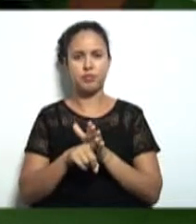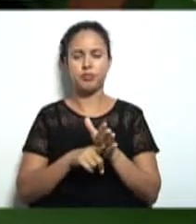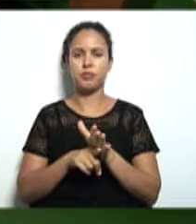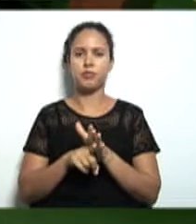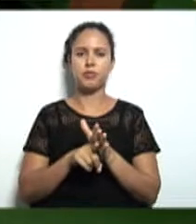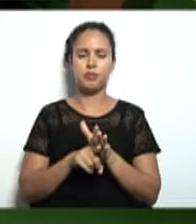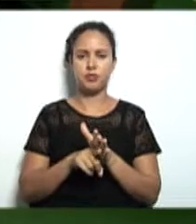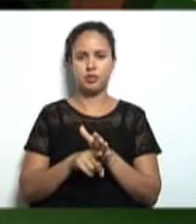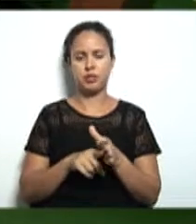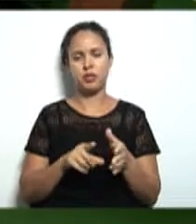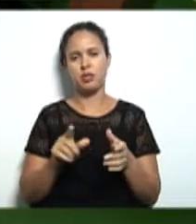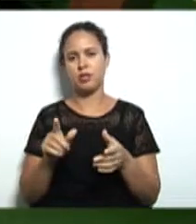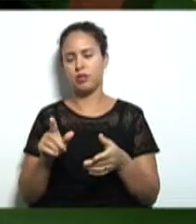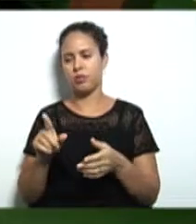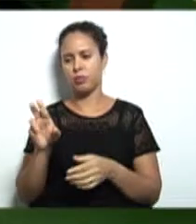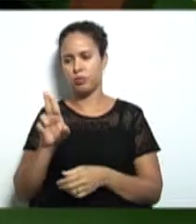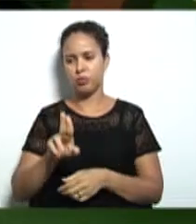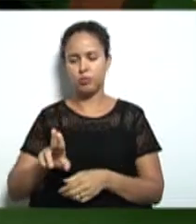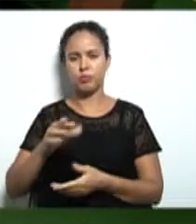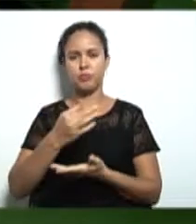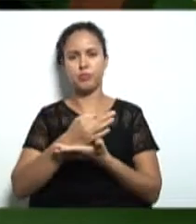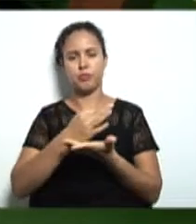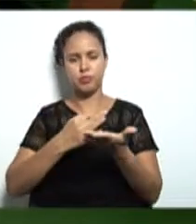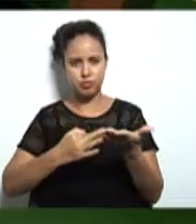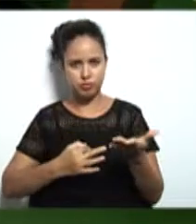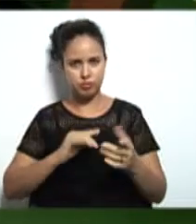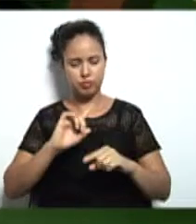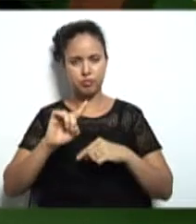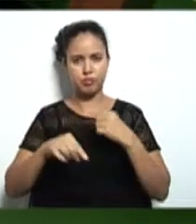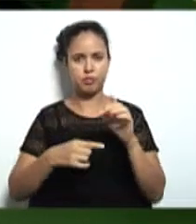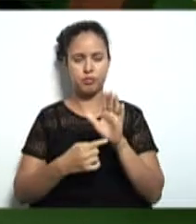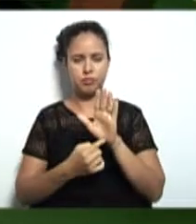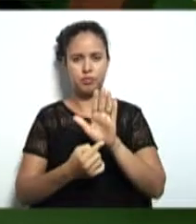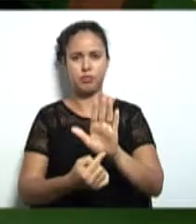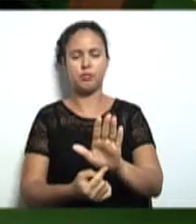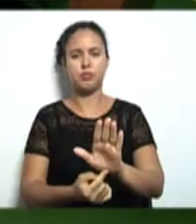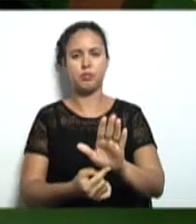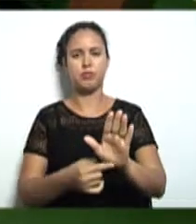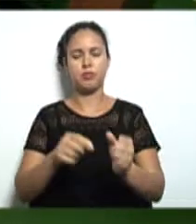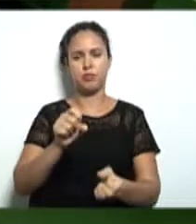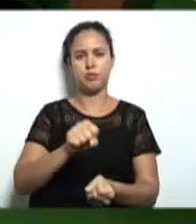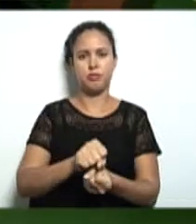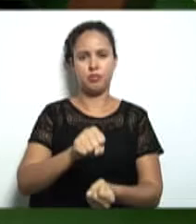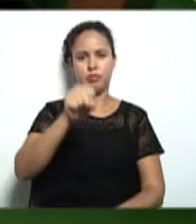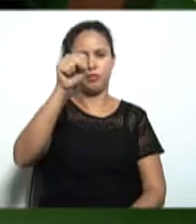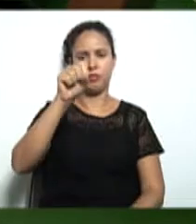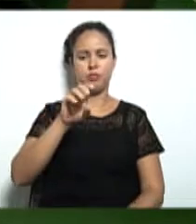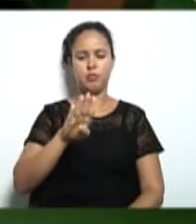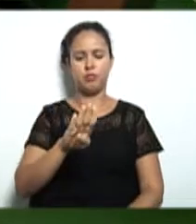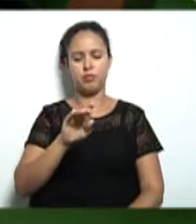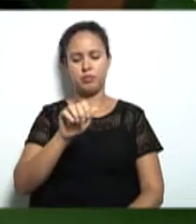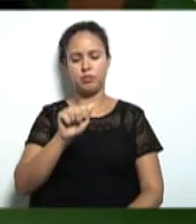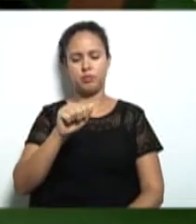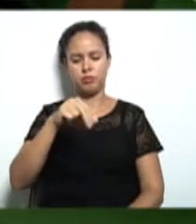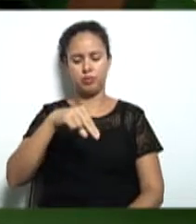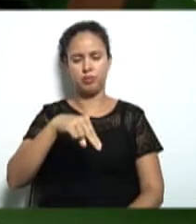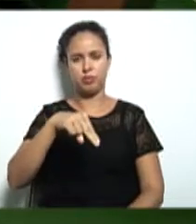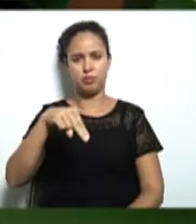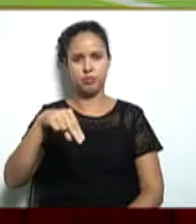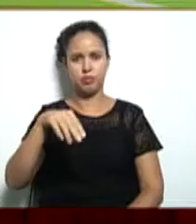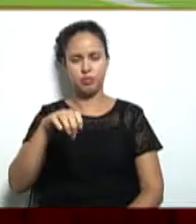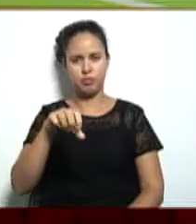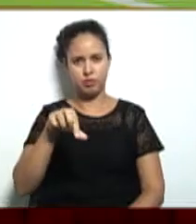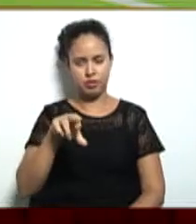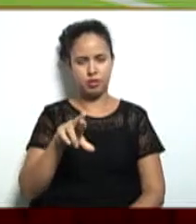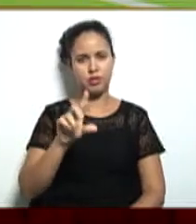meio de um formulário e apresentou essa pesquisa em forma de banner. Exatamente. O banner é